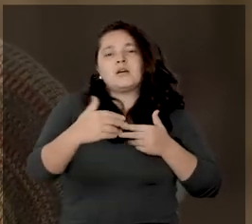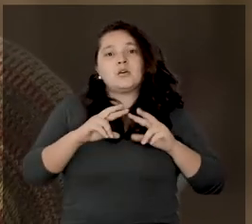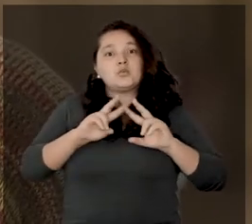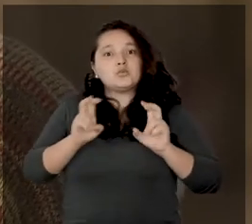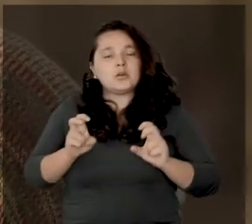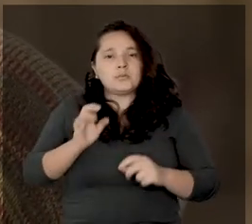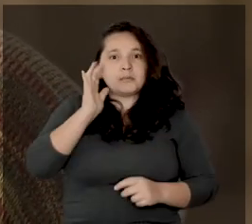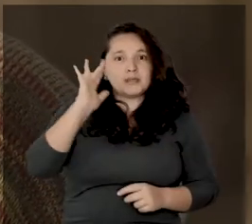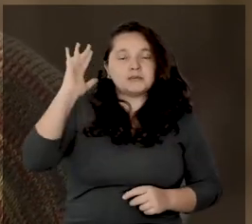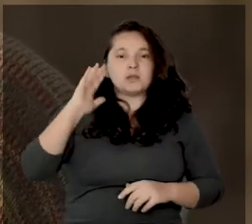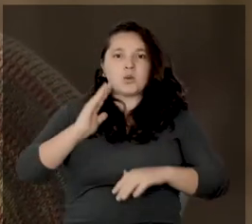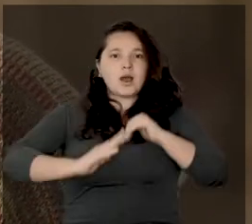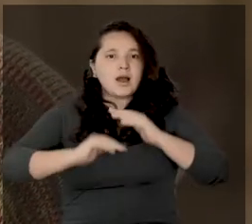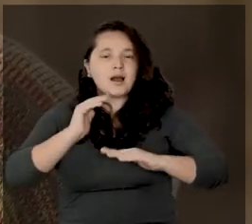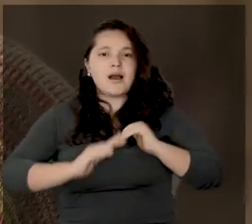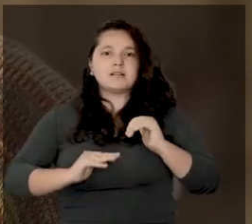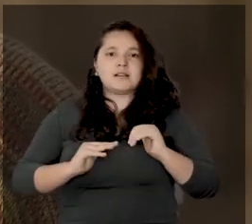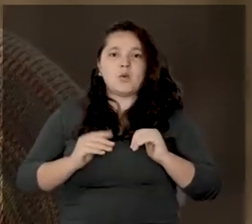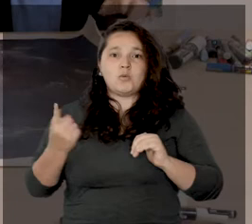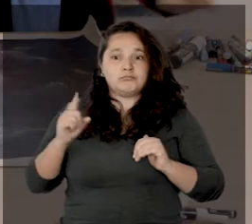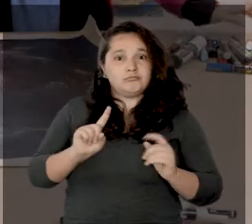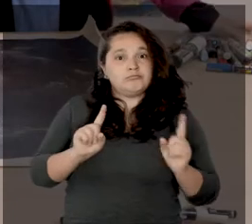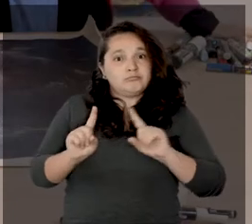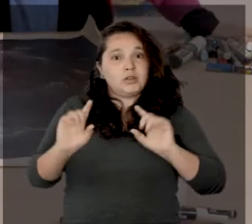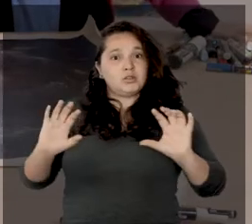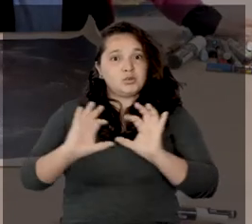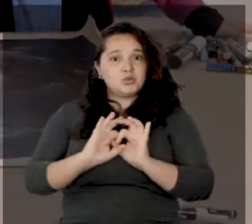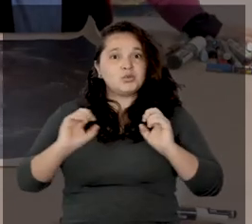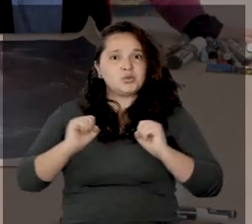essa ação junto, né, em conjunto.